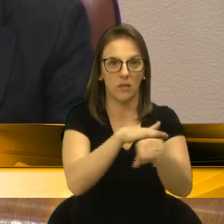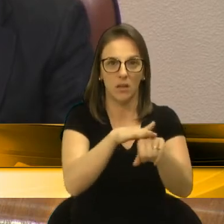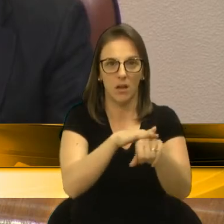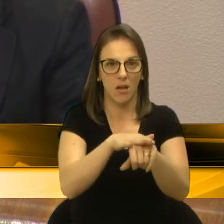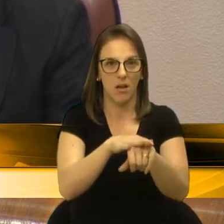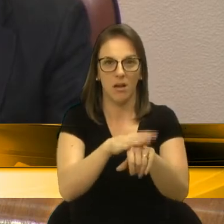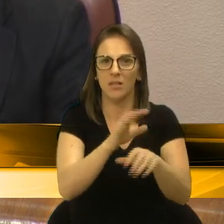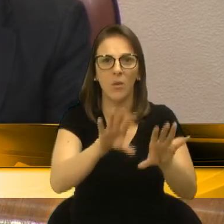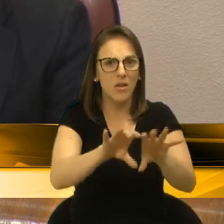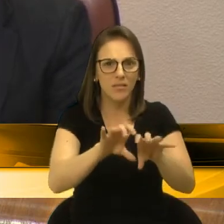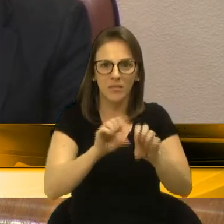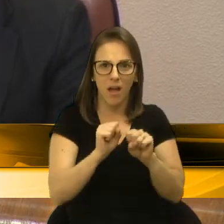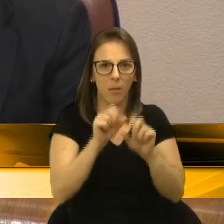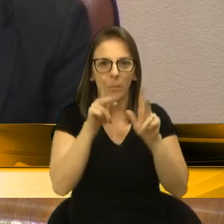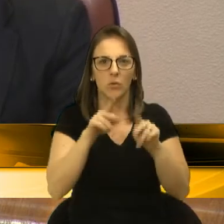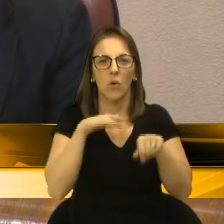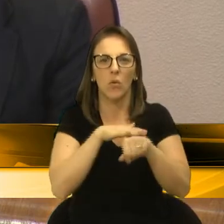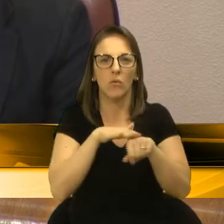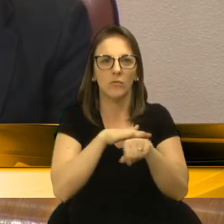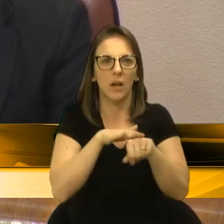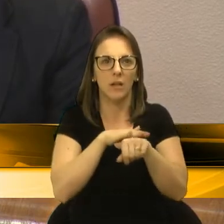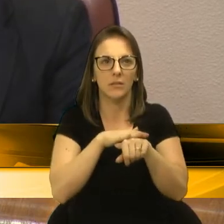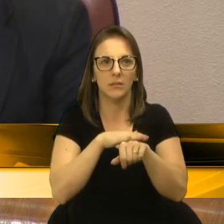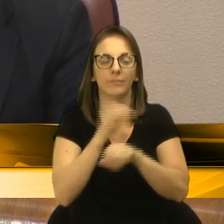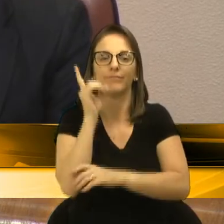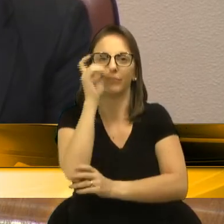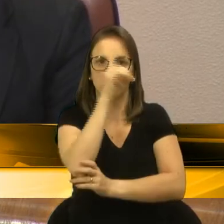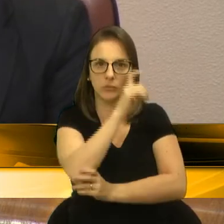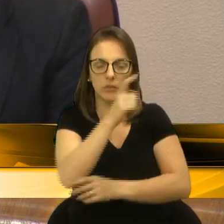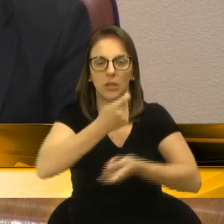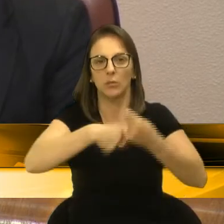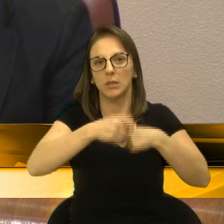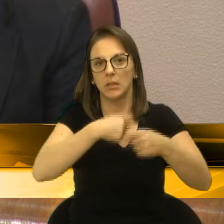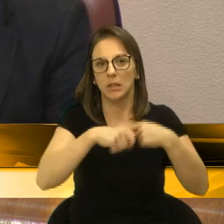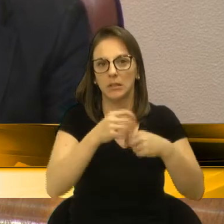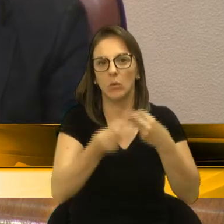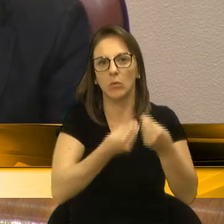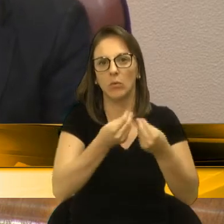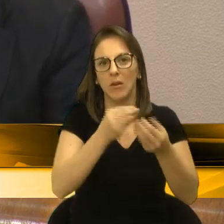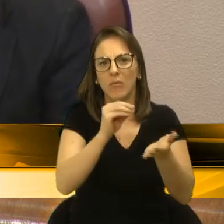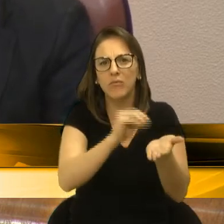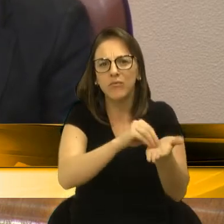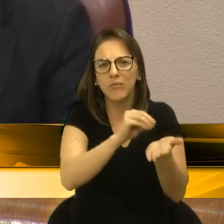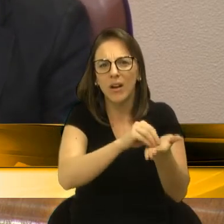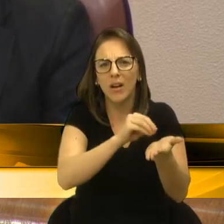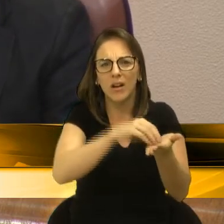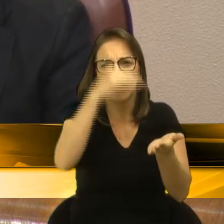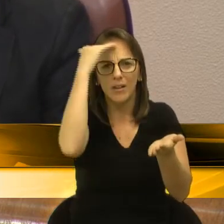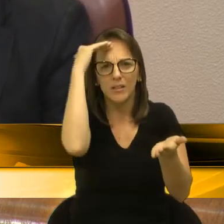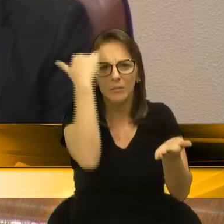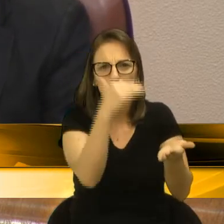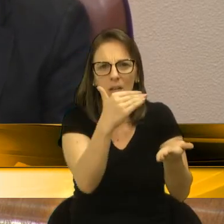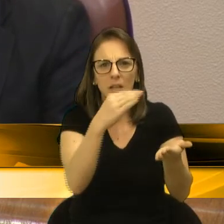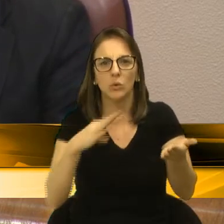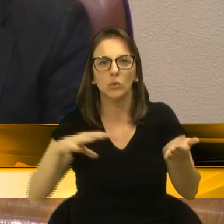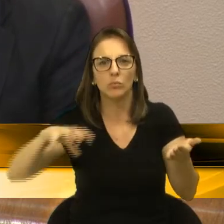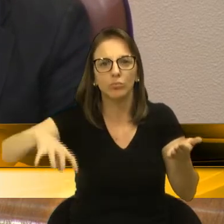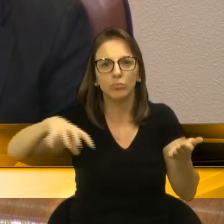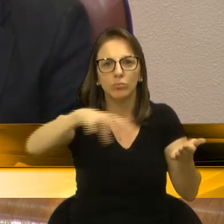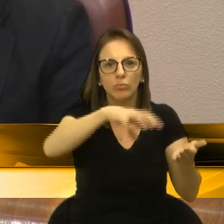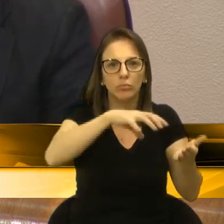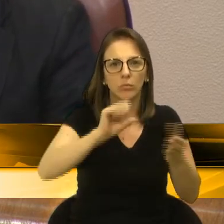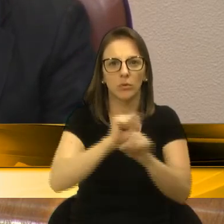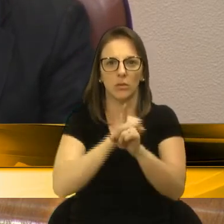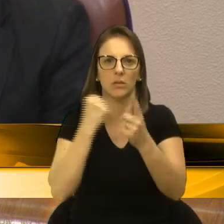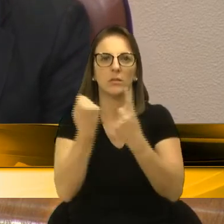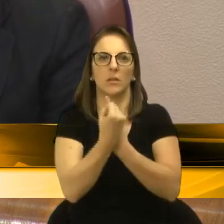as pessoas, e uma administração, principalmente, que tem faltado com respeito a todos os setores da nossa sociedade. Então,